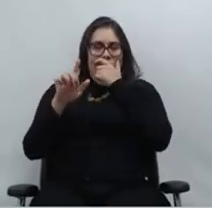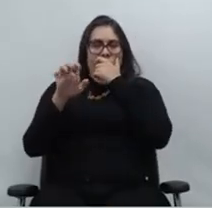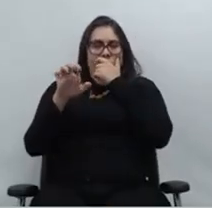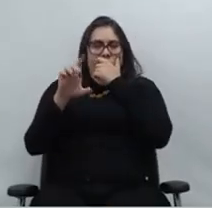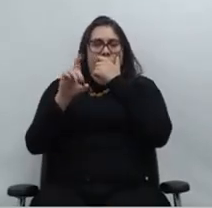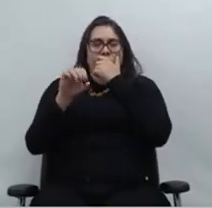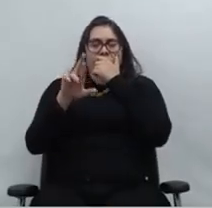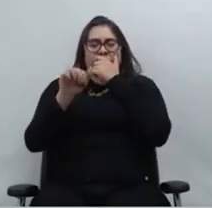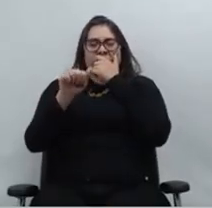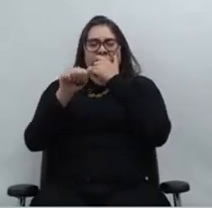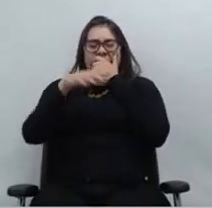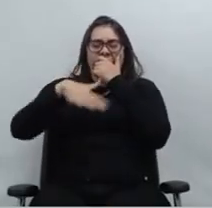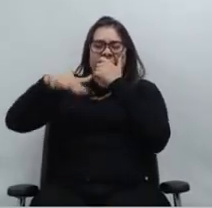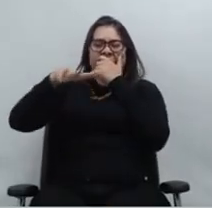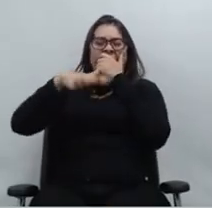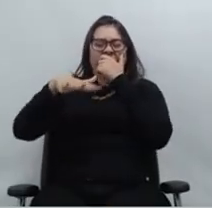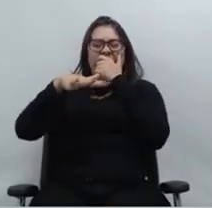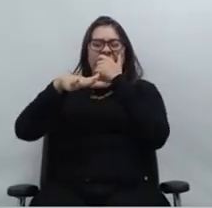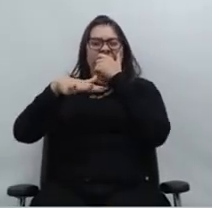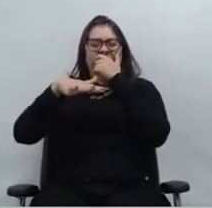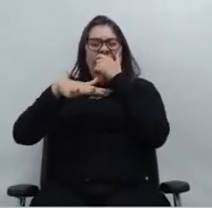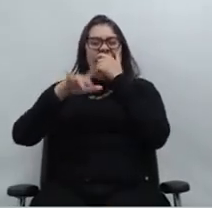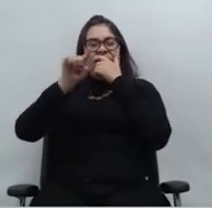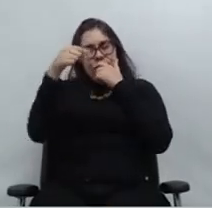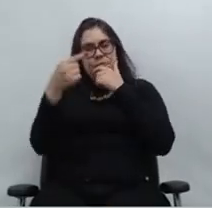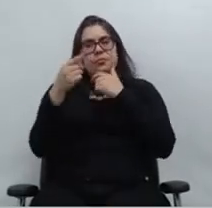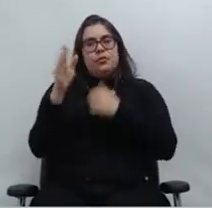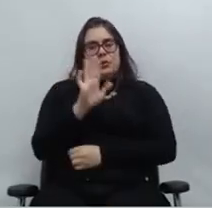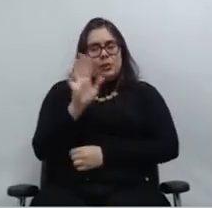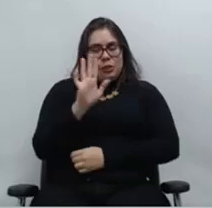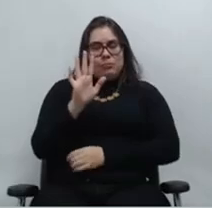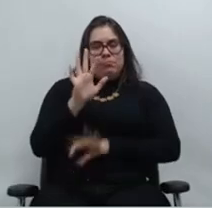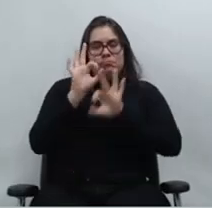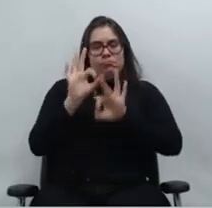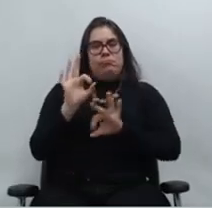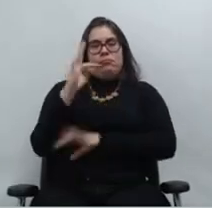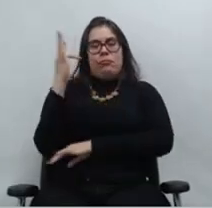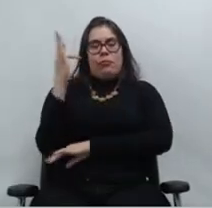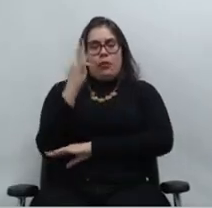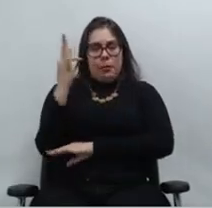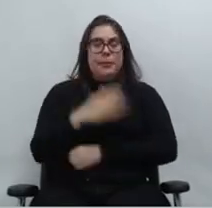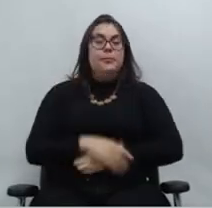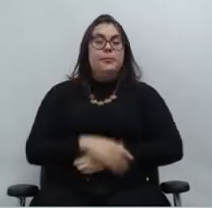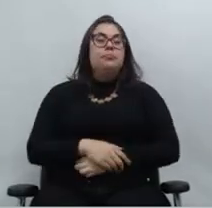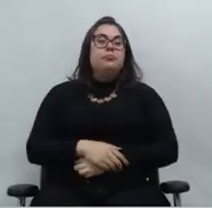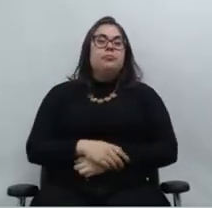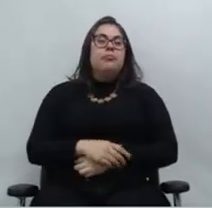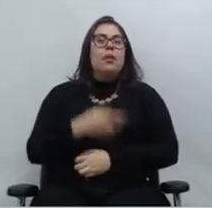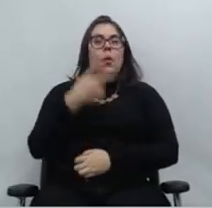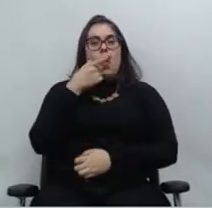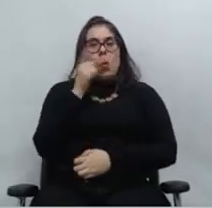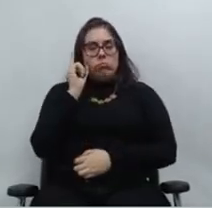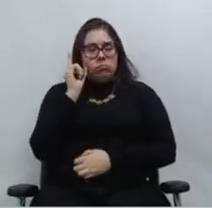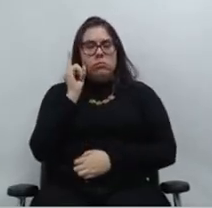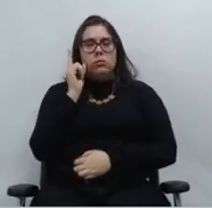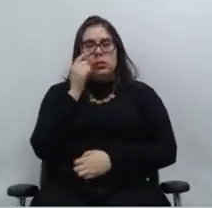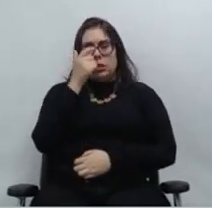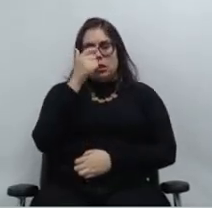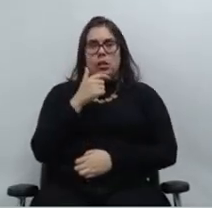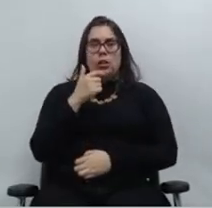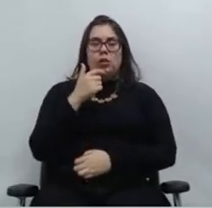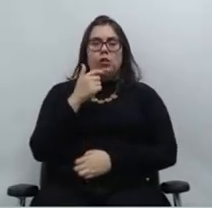Posteriormente, na próxima sessão, eu vou fazer minha despedida formal do cargo. E, por fim, registrar que nesta semana, ontem, na verdade, eu